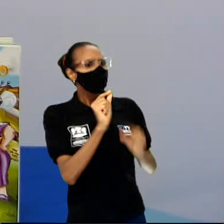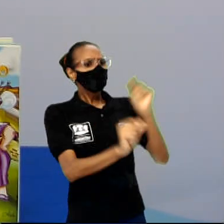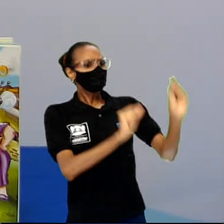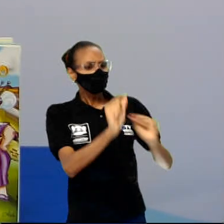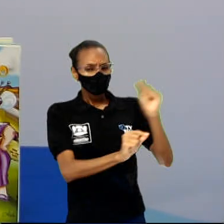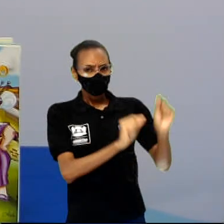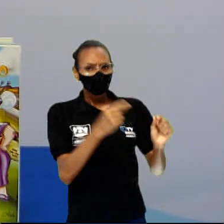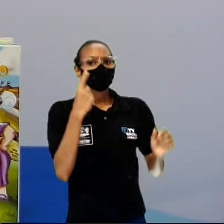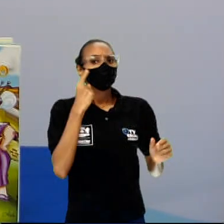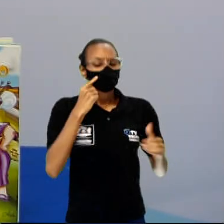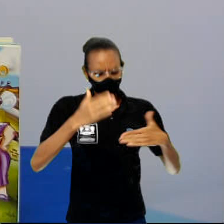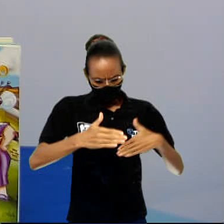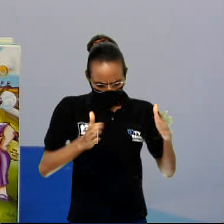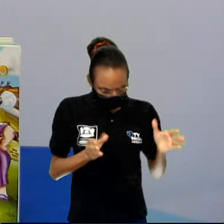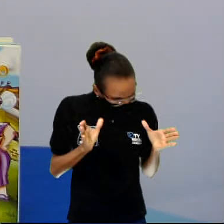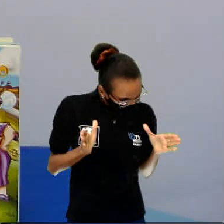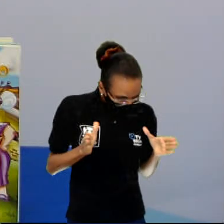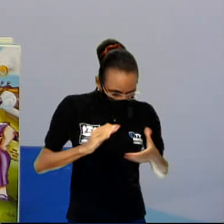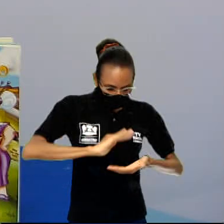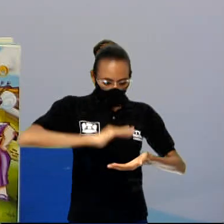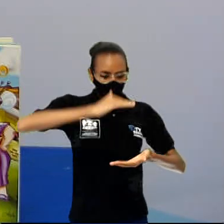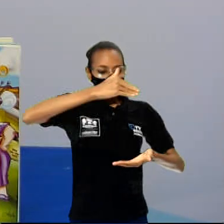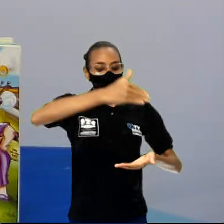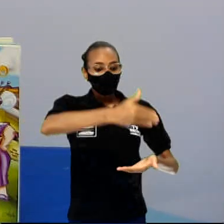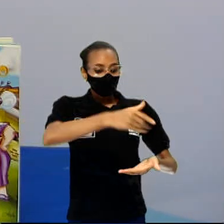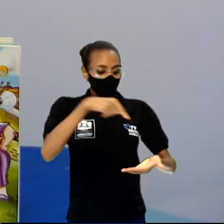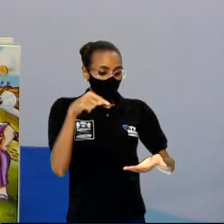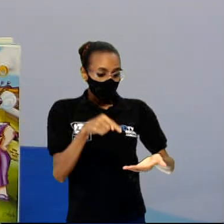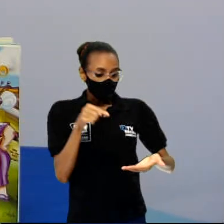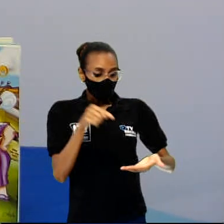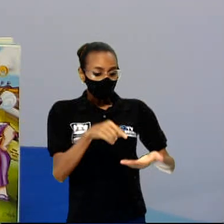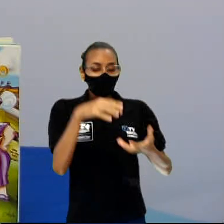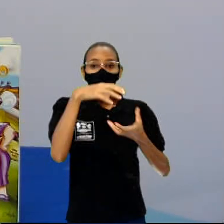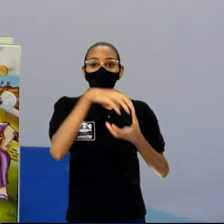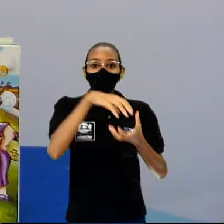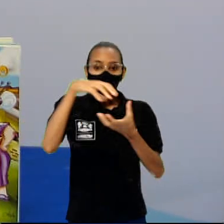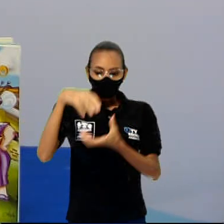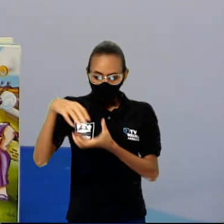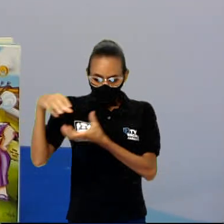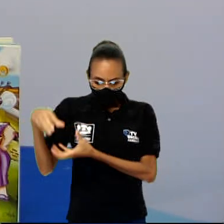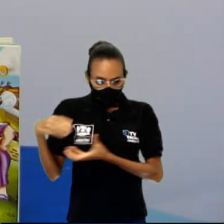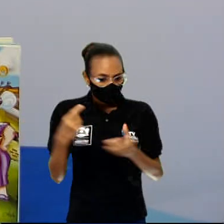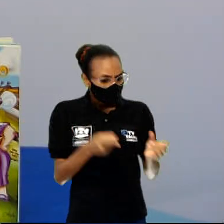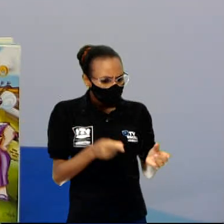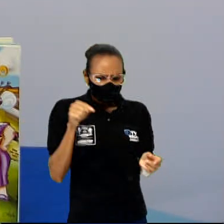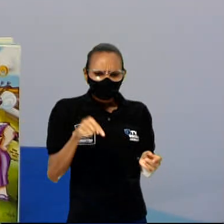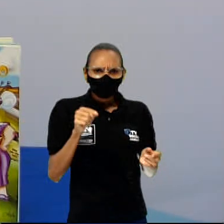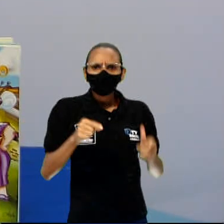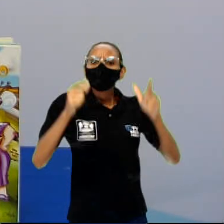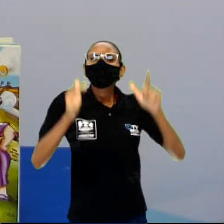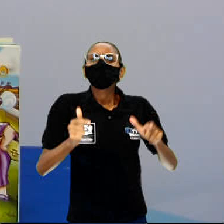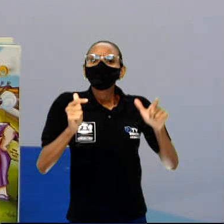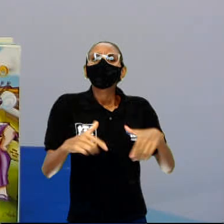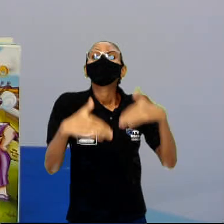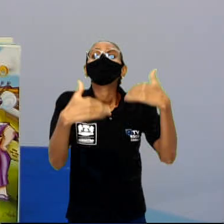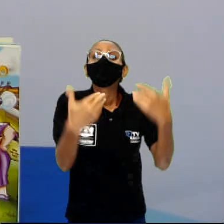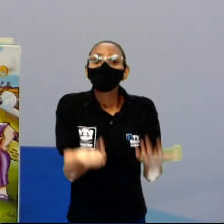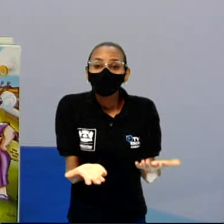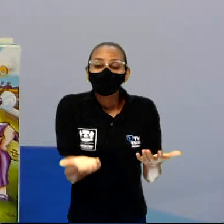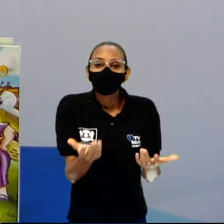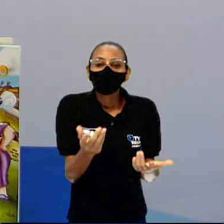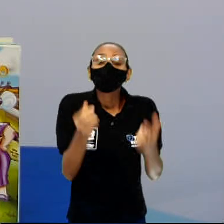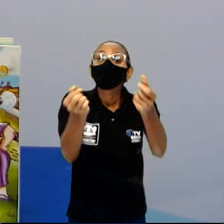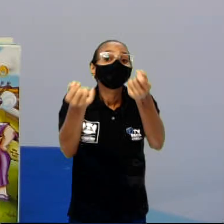ver que pacote é esse. Quando a mãe abriu que viu os ovos, disse, você vai me contar. De onde é que saiu tudo isso? Vamos, desembuche,